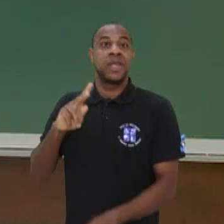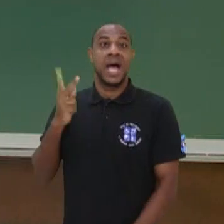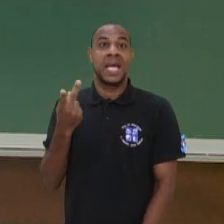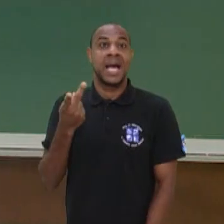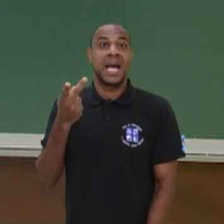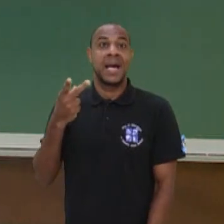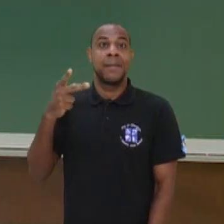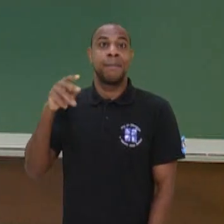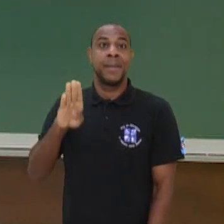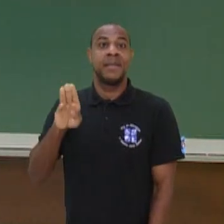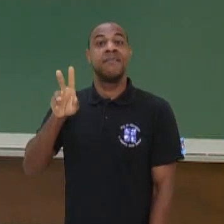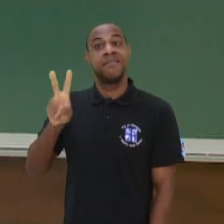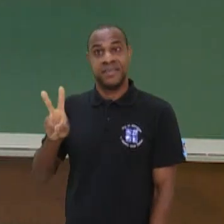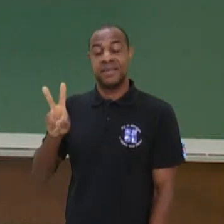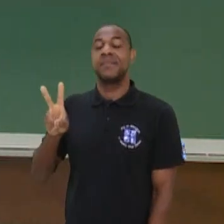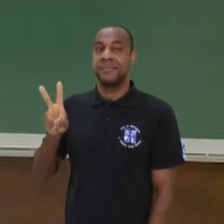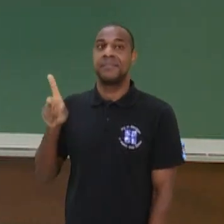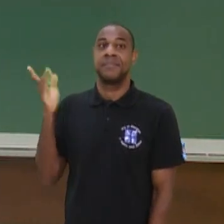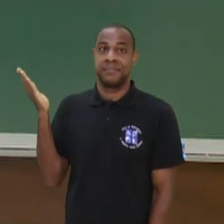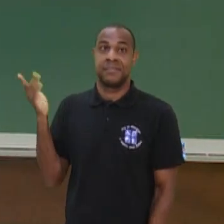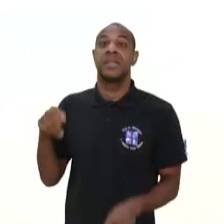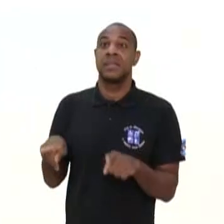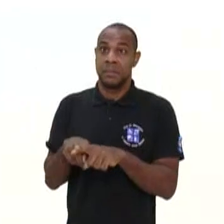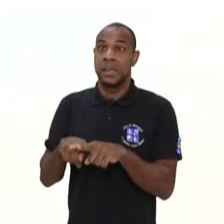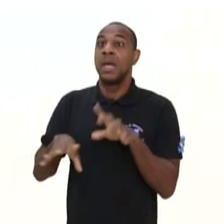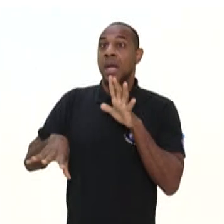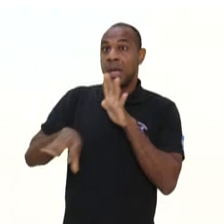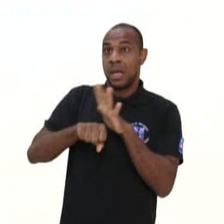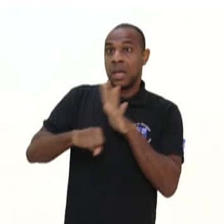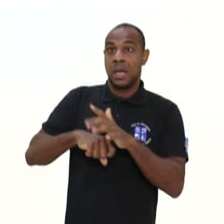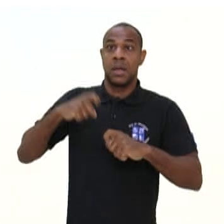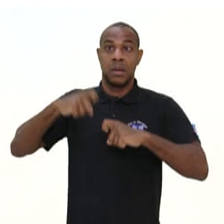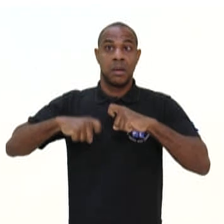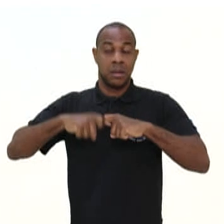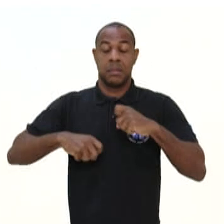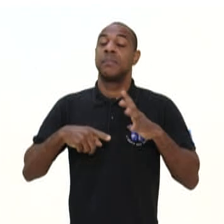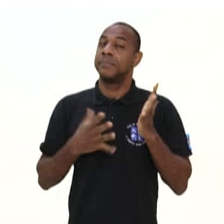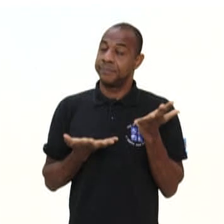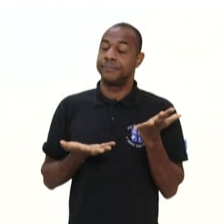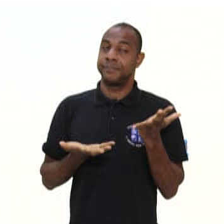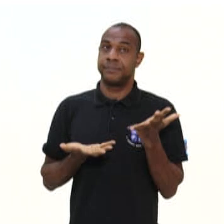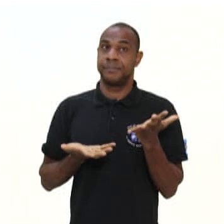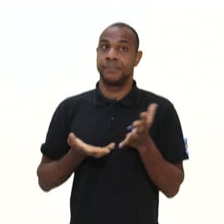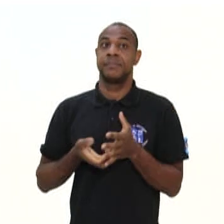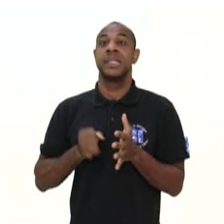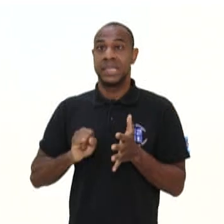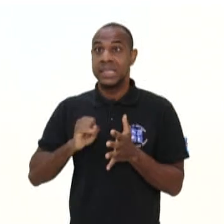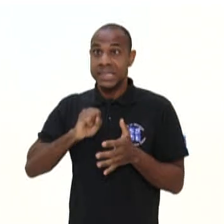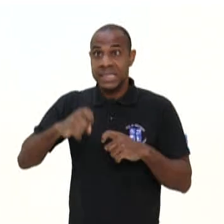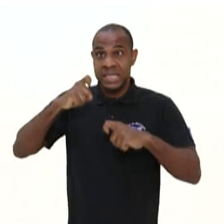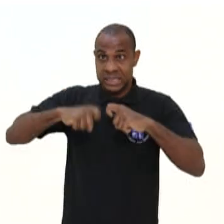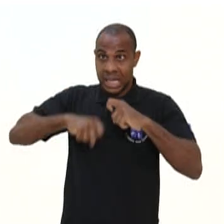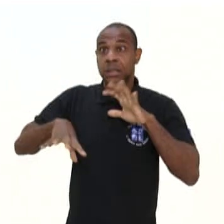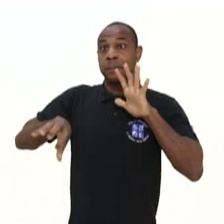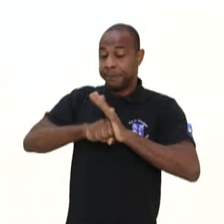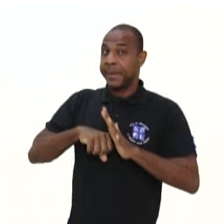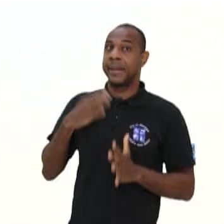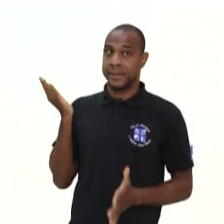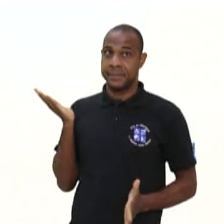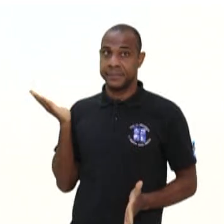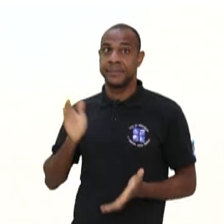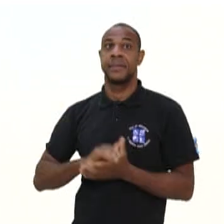sangue e secreções. Também é sexualmente transmissível, né? Mas também por contato sanguíneo e tudo mais.